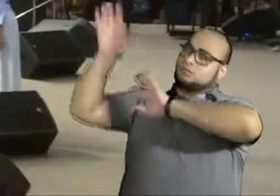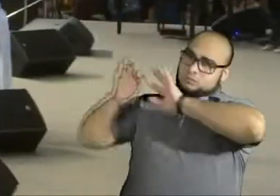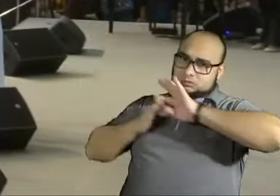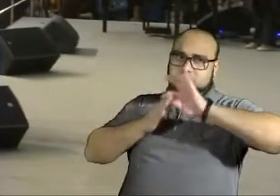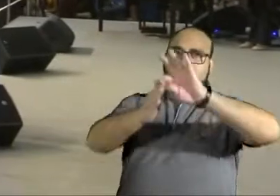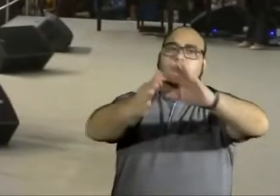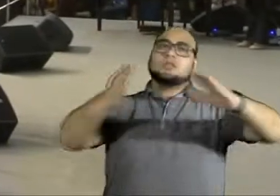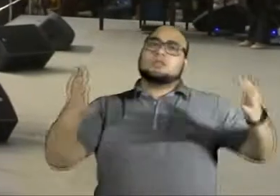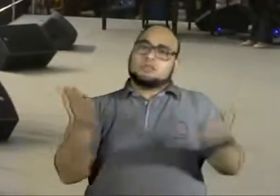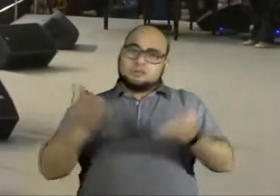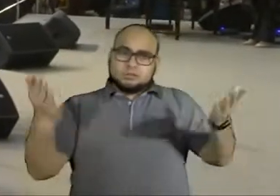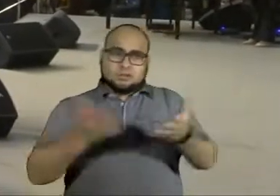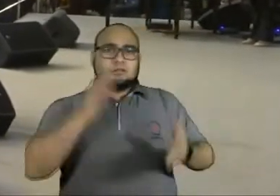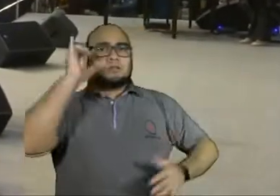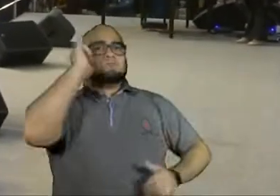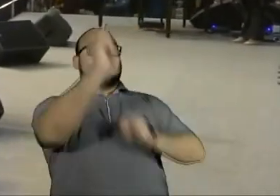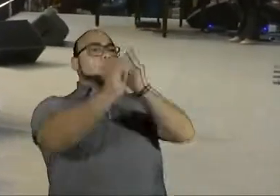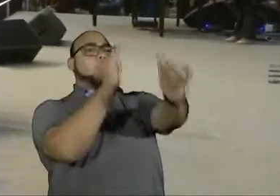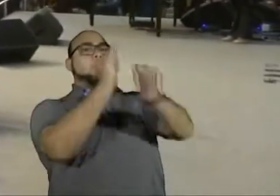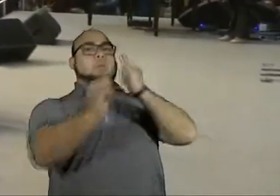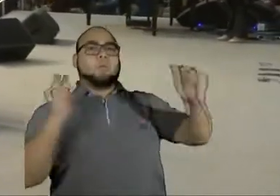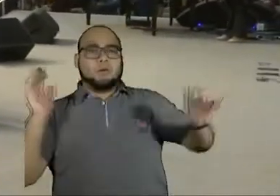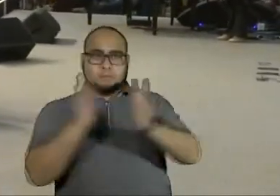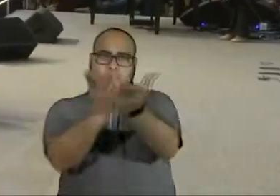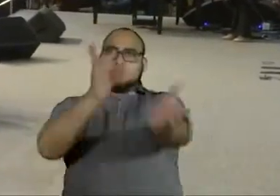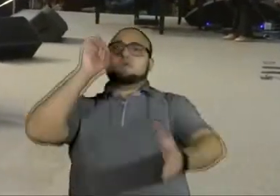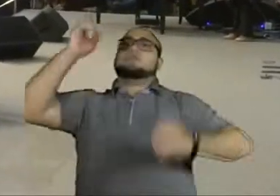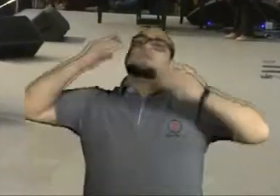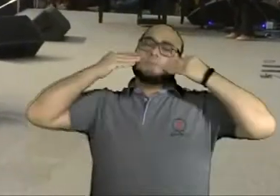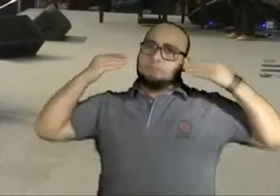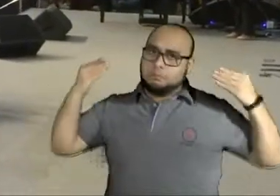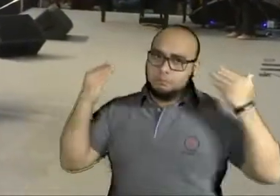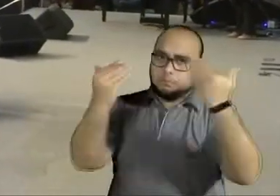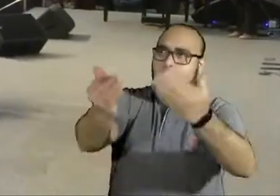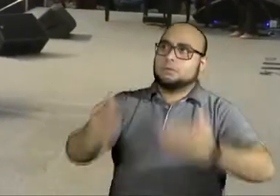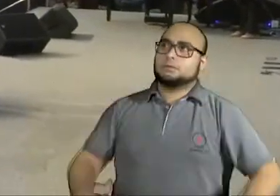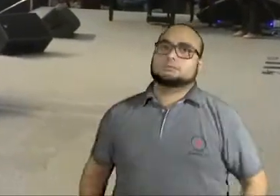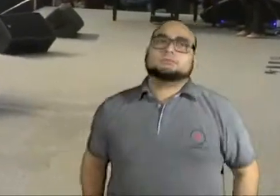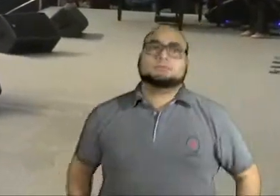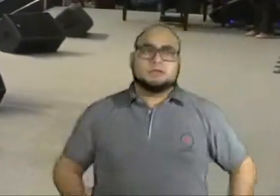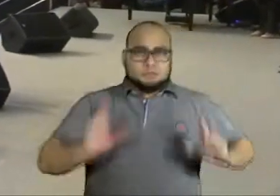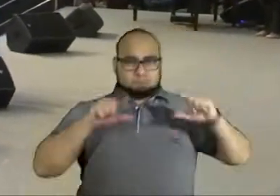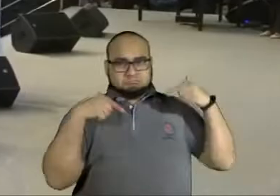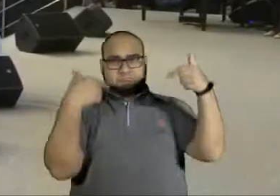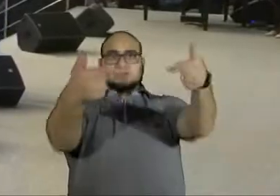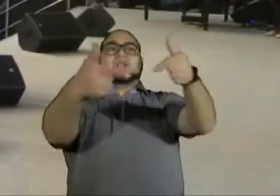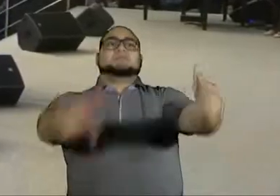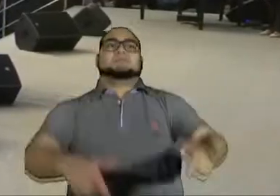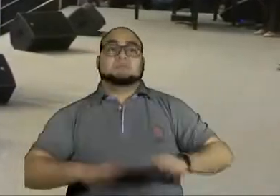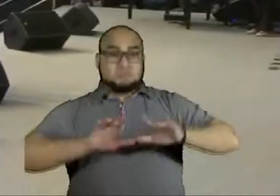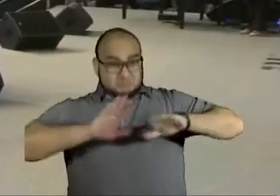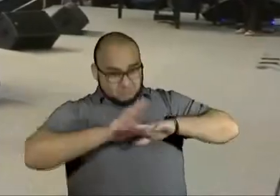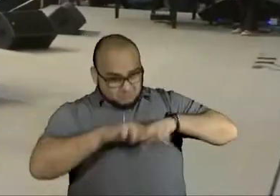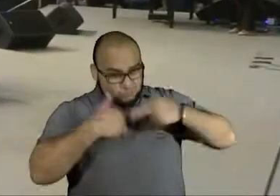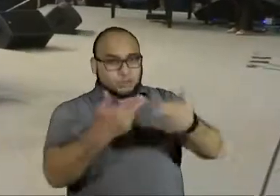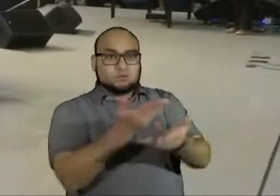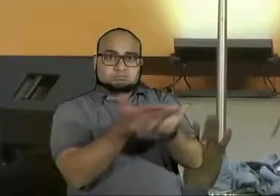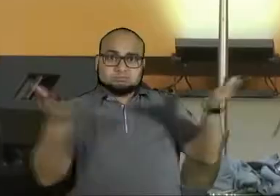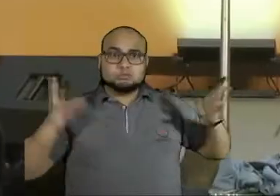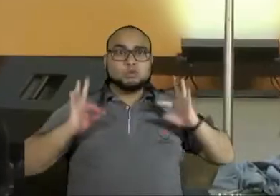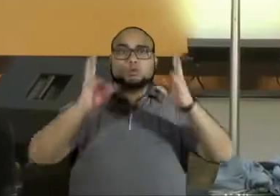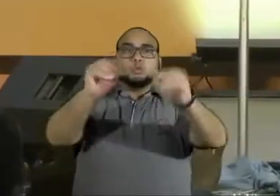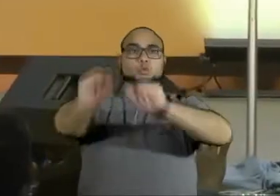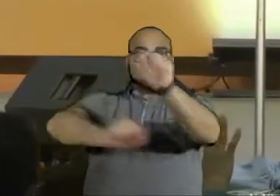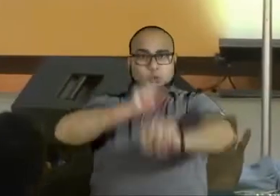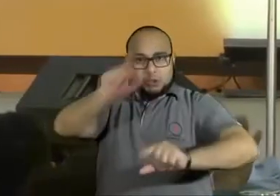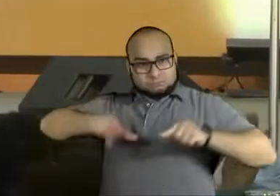dizendo: a minha palavra vai se manifestar. E ela vai fazer por você aquilo que você não pode fazer. Camila, será que isso